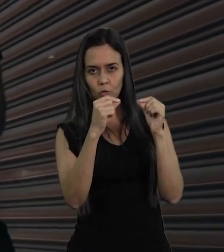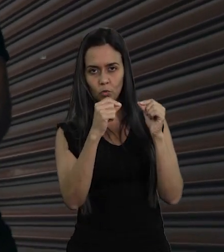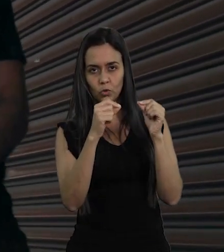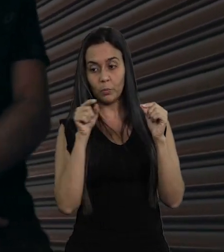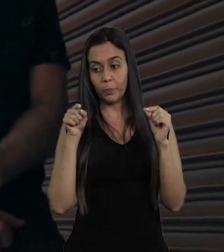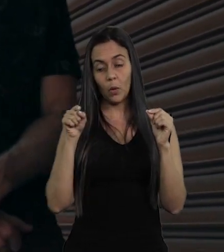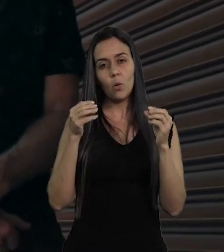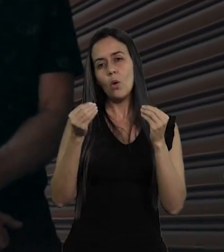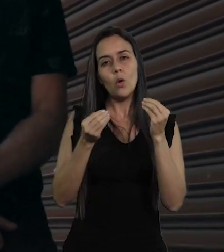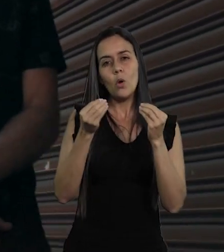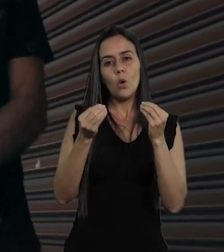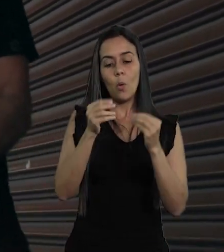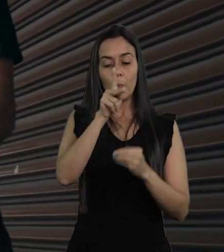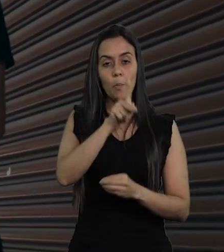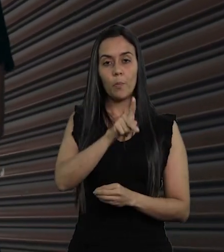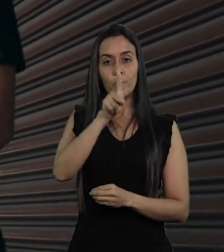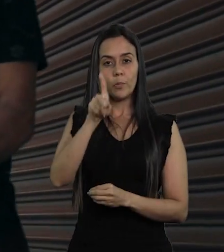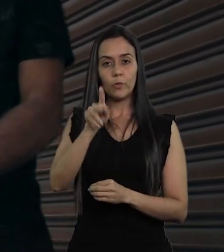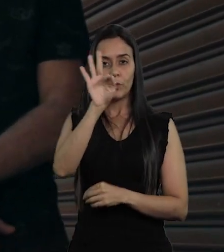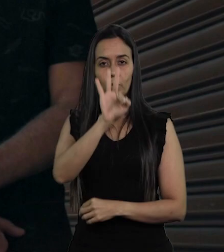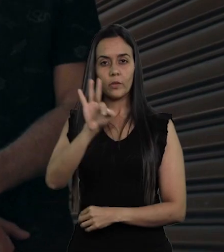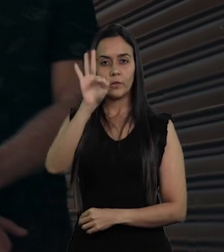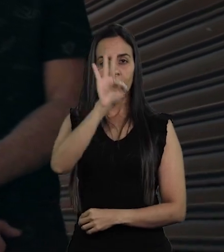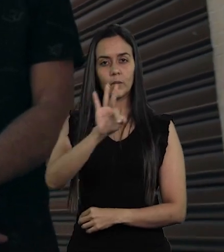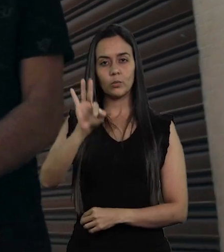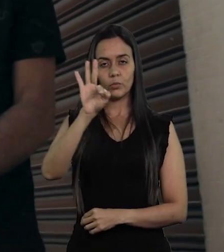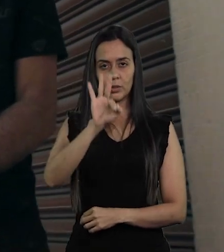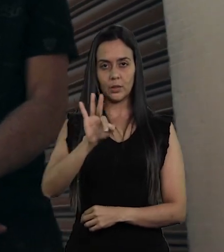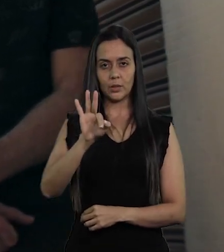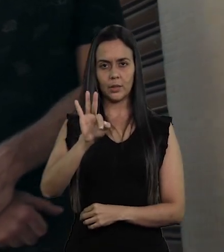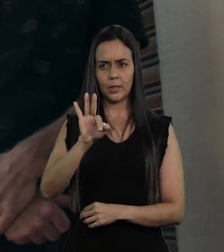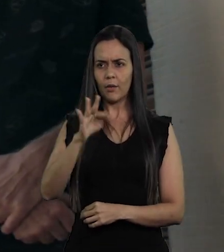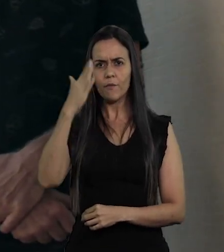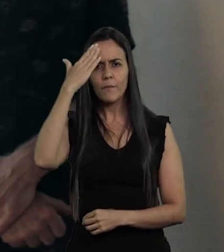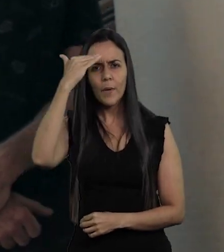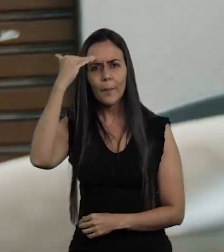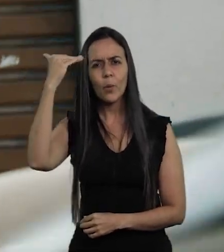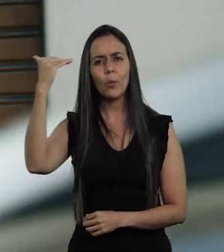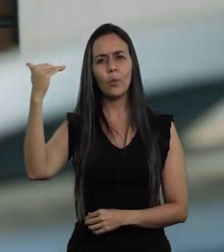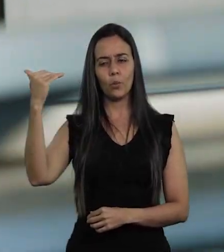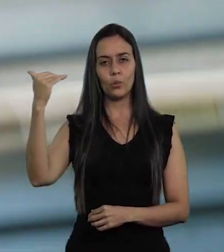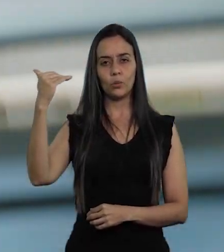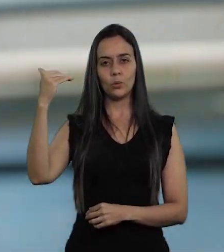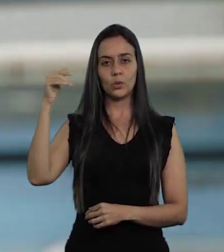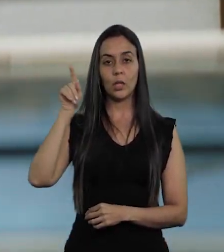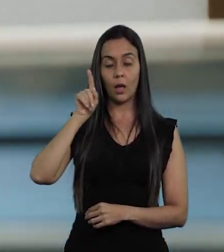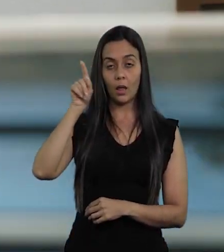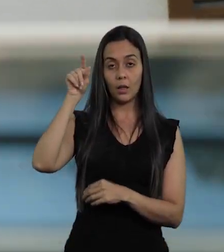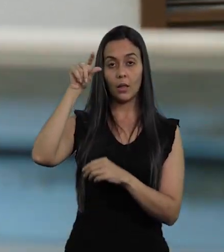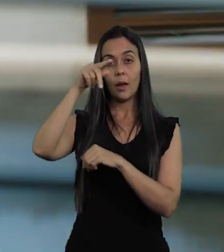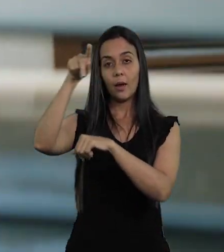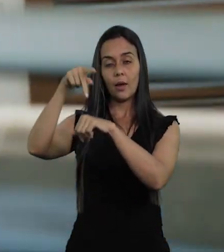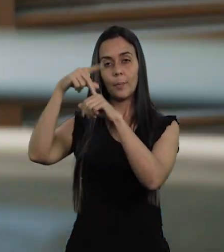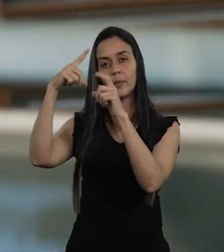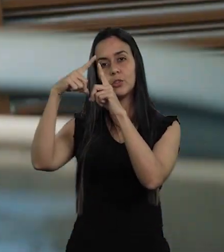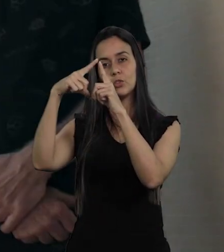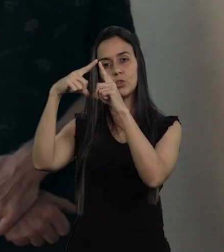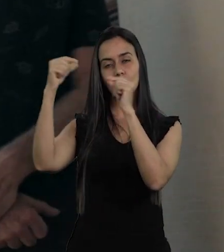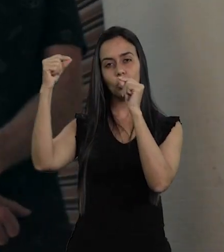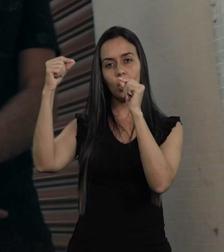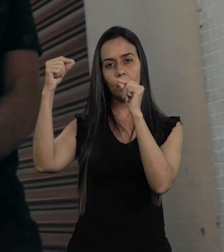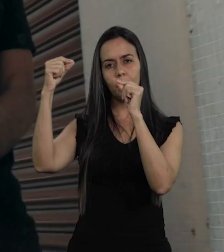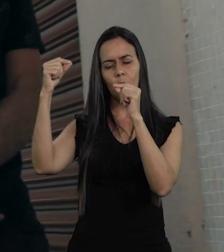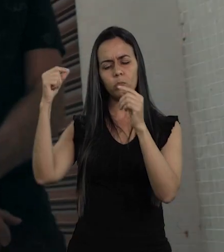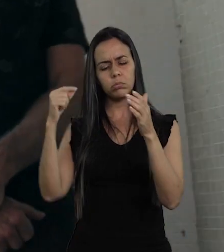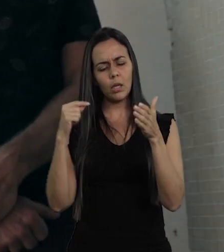mestra, professora de uma universidade das mais reconhecidas do Japão. ela desenvolvendo o japonês dela aponta para uma